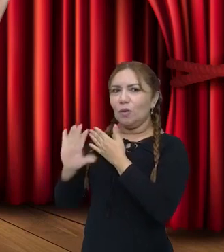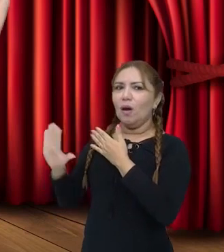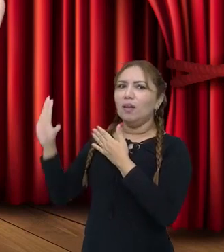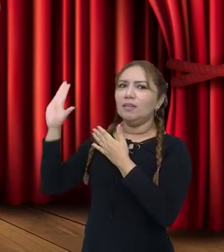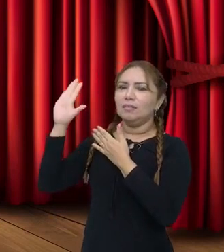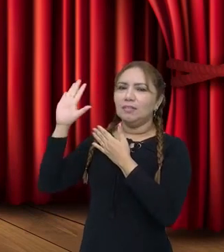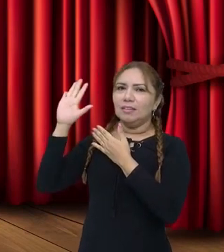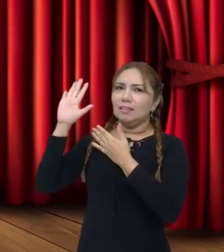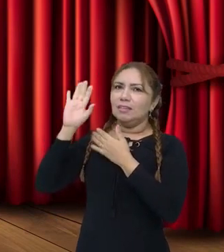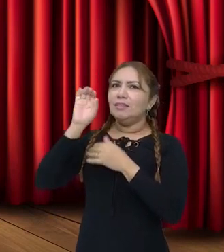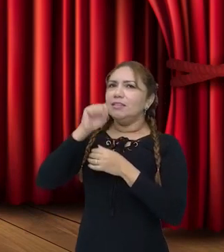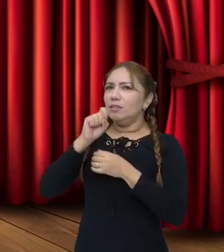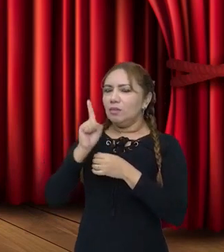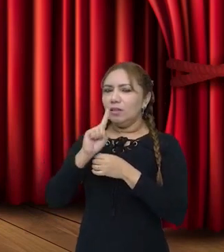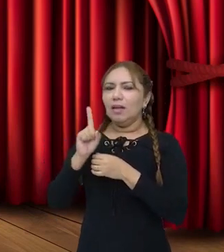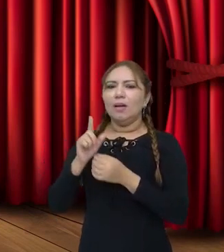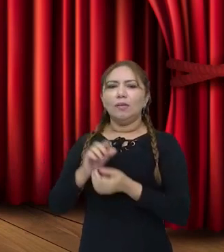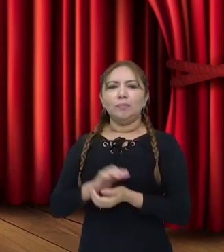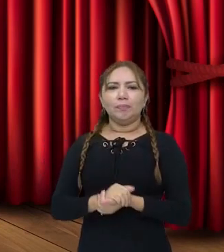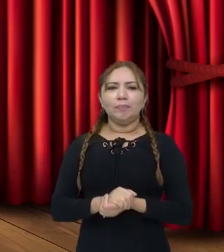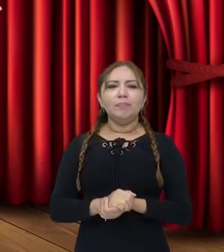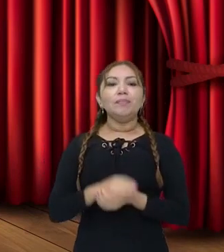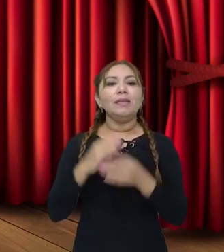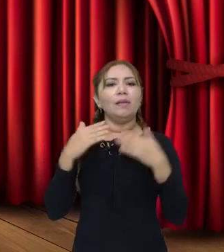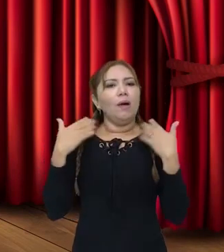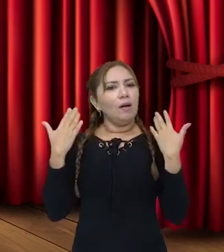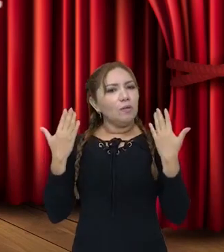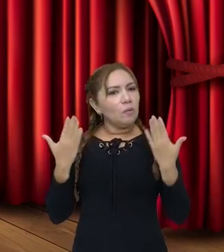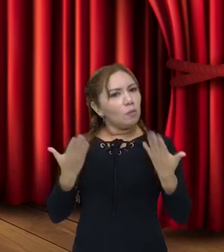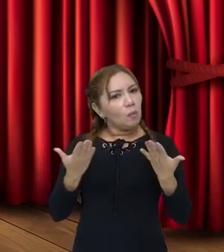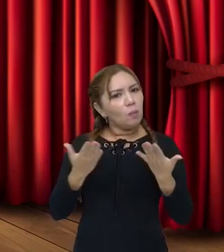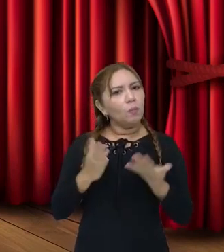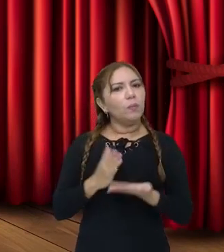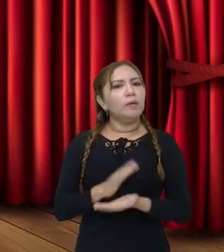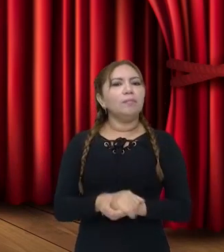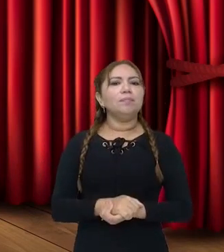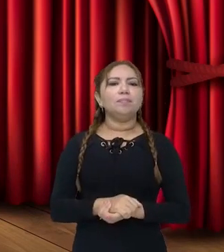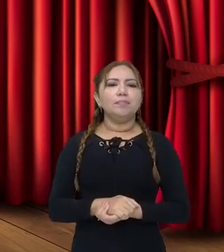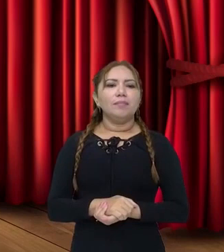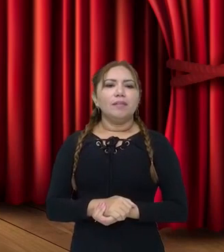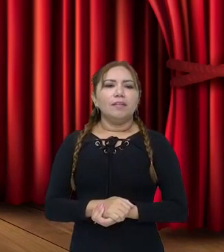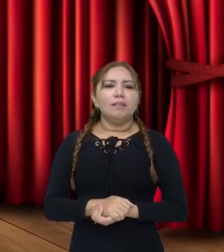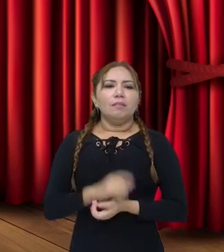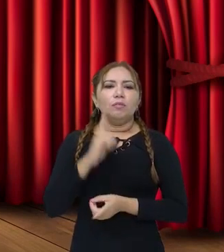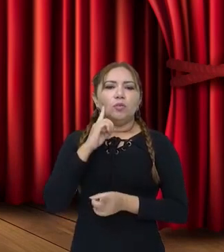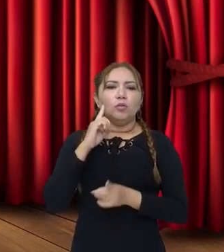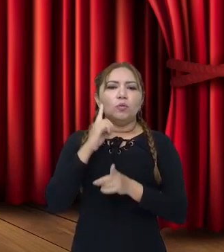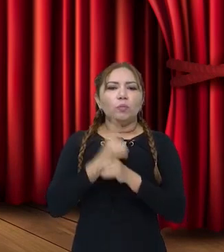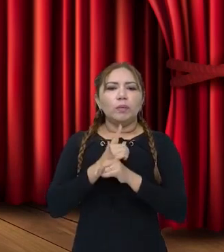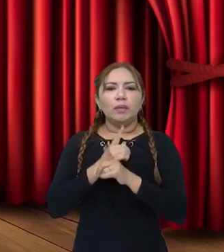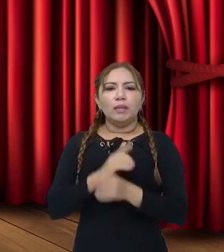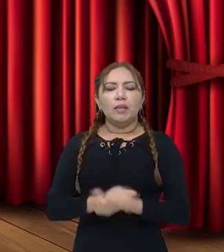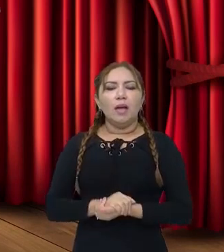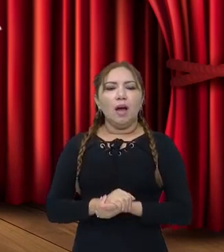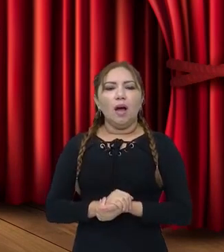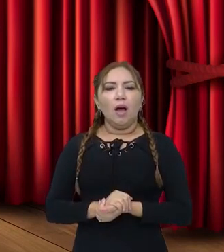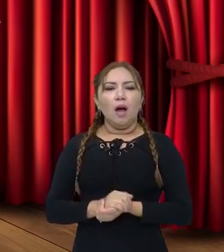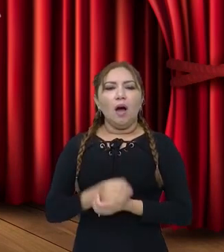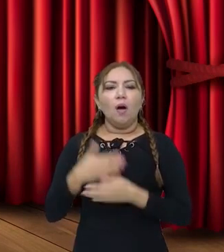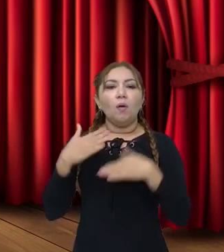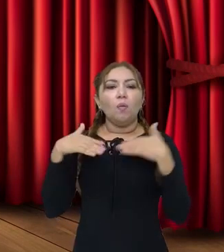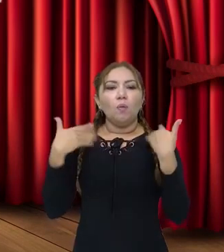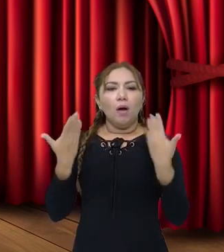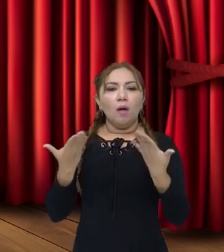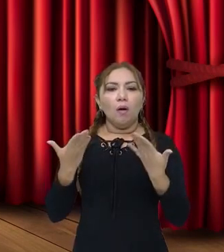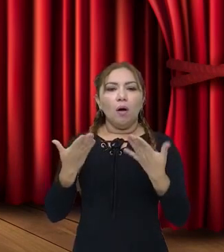história? Sim ou não? Então, agora nós vamos descobrir qual é a ordem